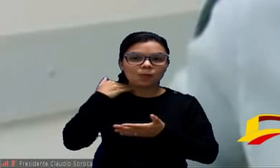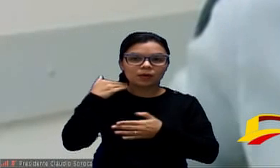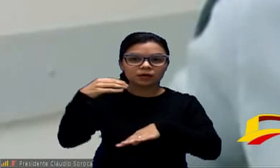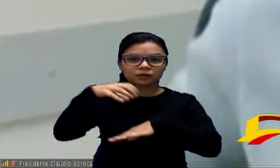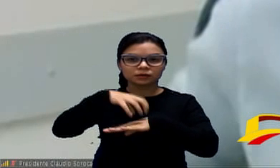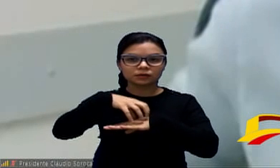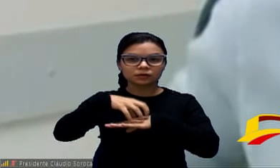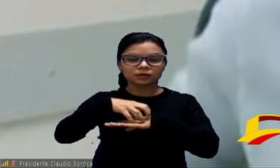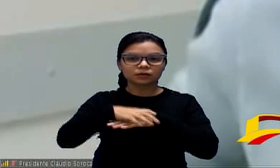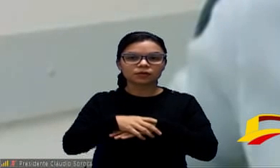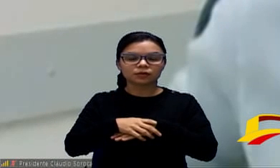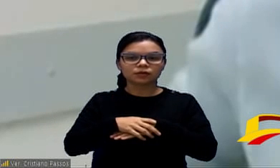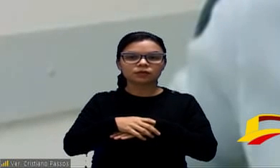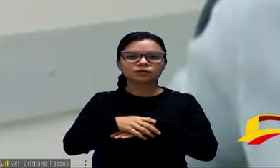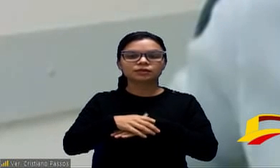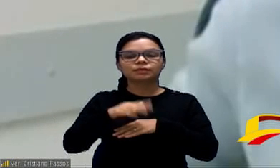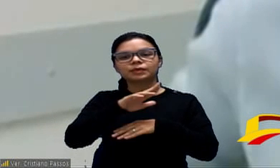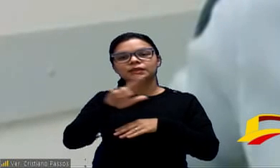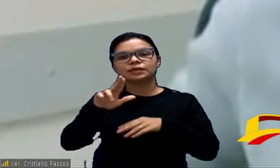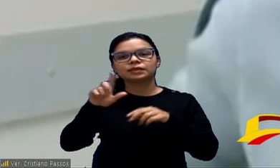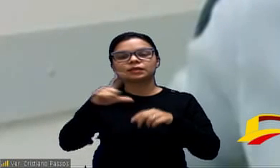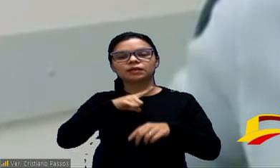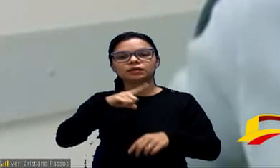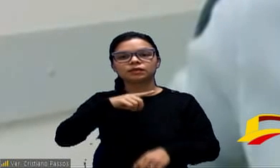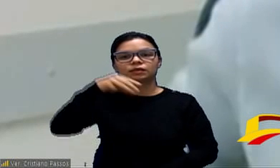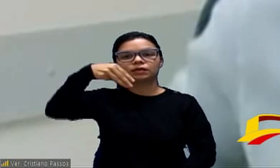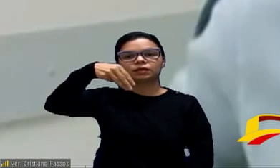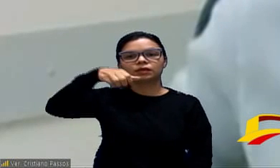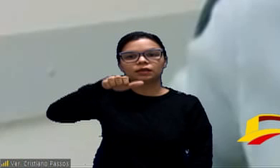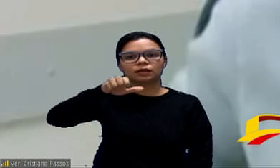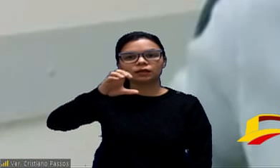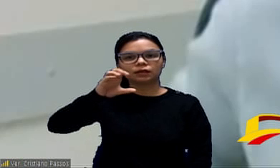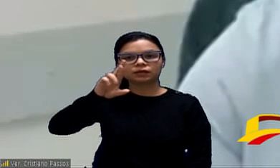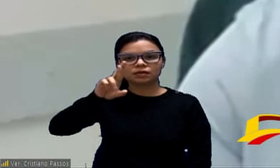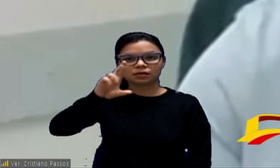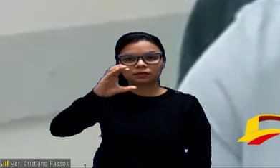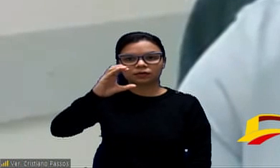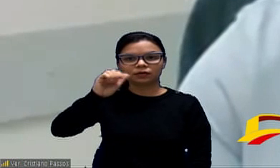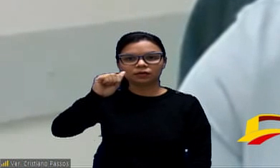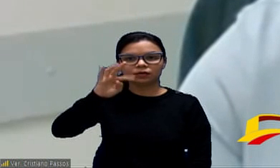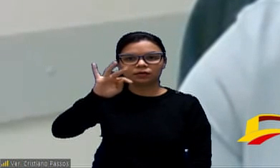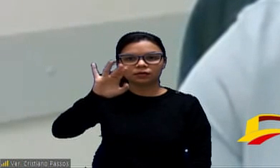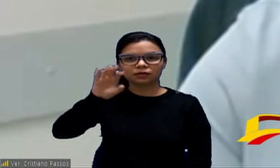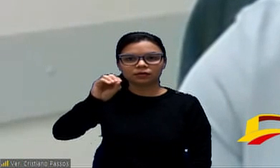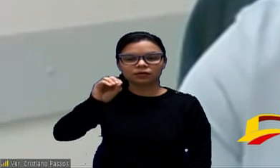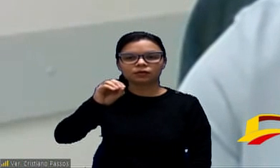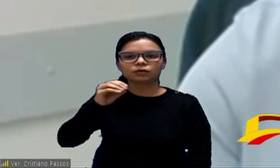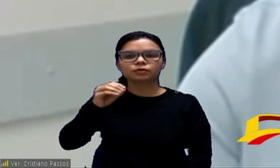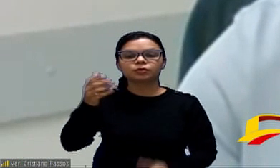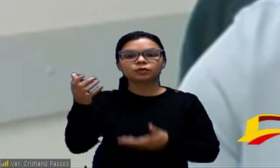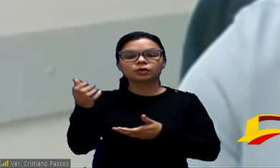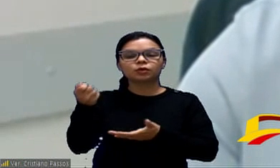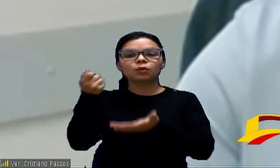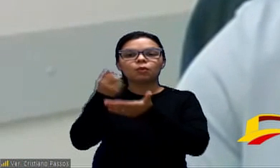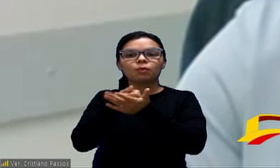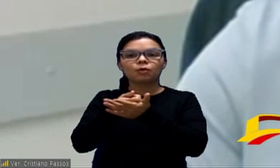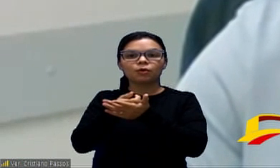O mercantil, ele comprou do INSS, acho que o pagamento do INSS, e por isso que